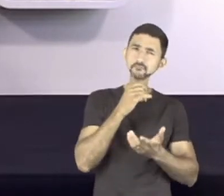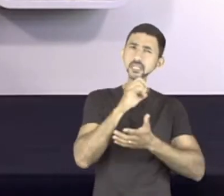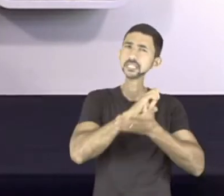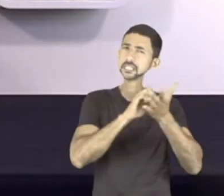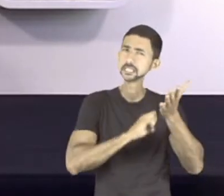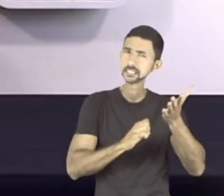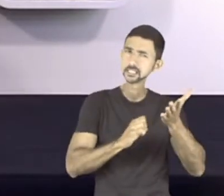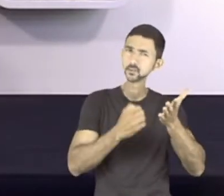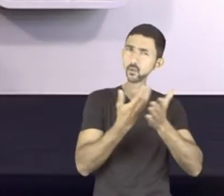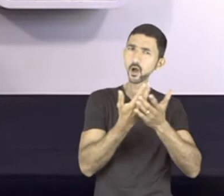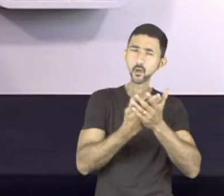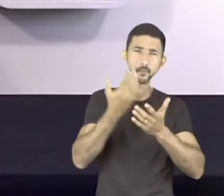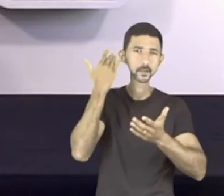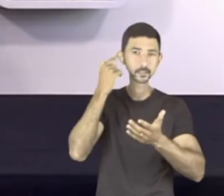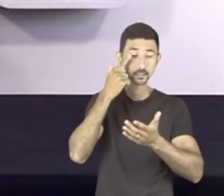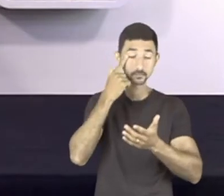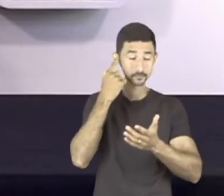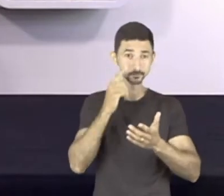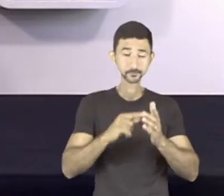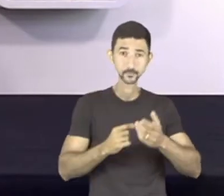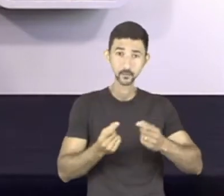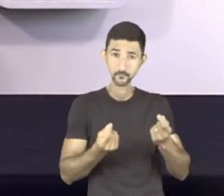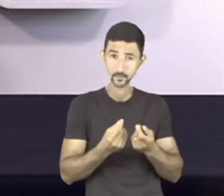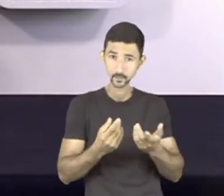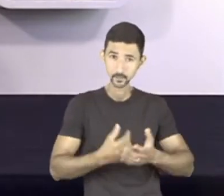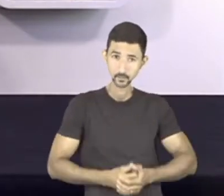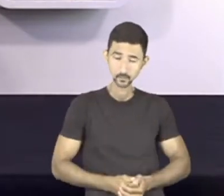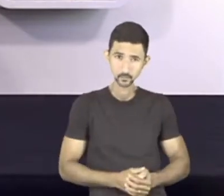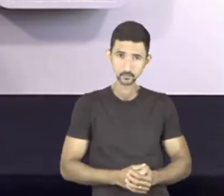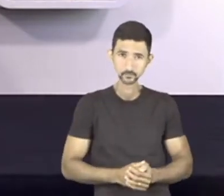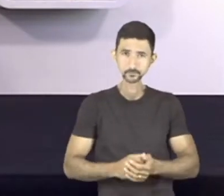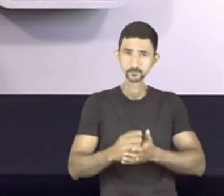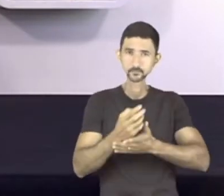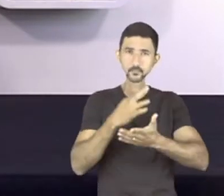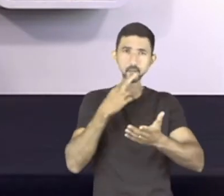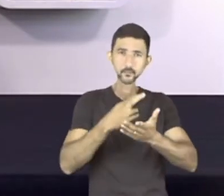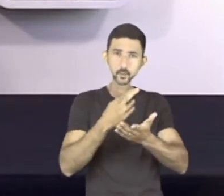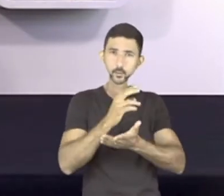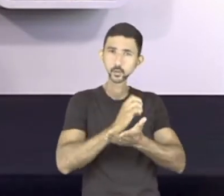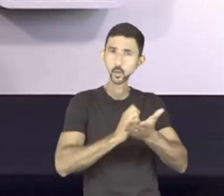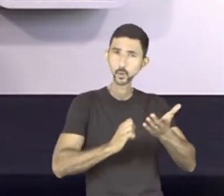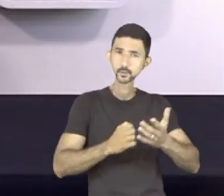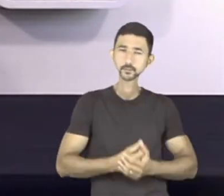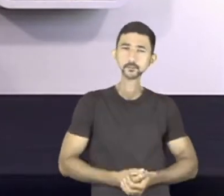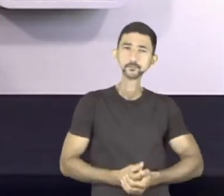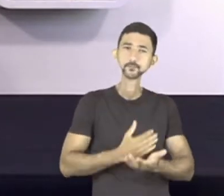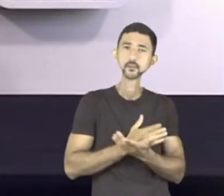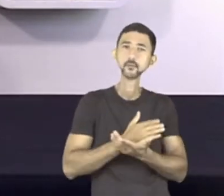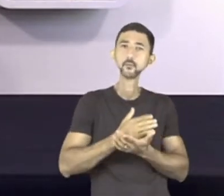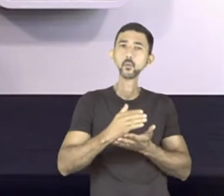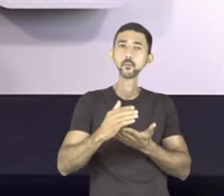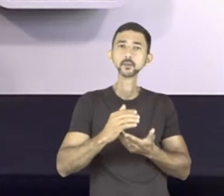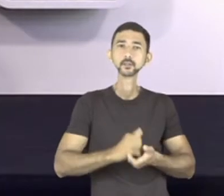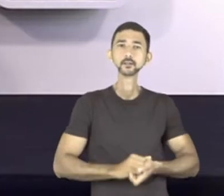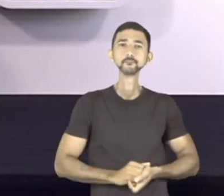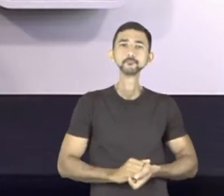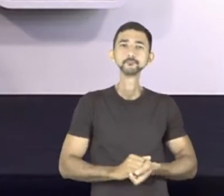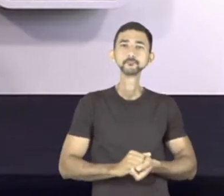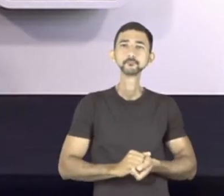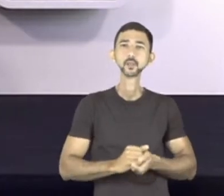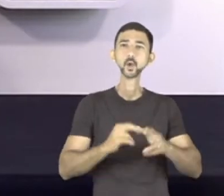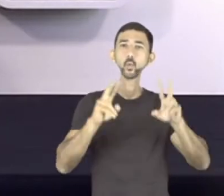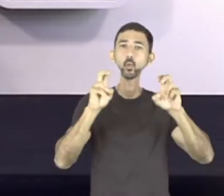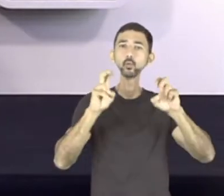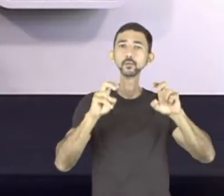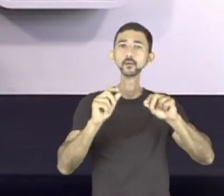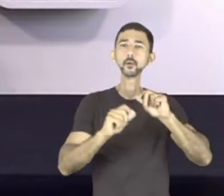vocês fazerem? Então, nós vamos também hoje corrigir esse exercício e vamos iniciar a nossa nova